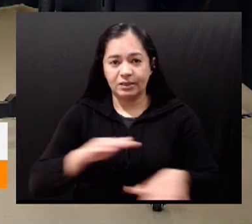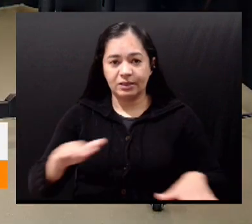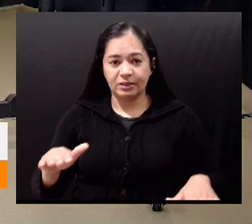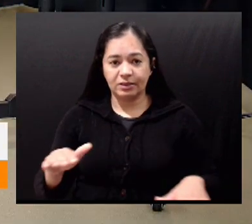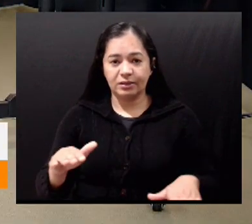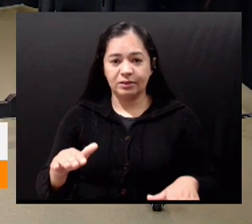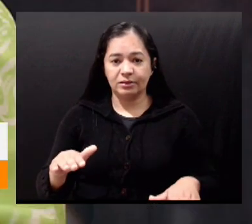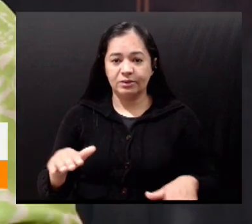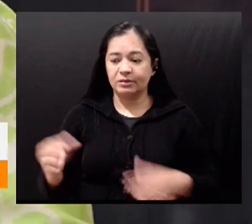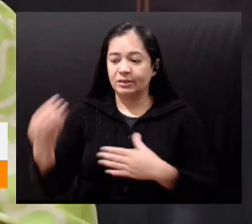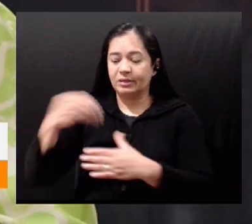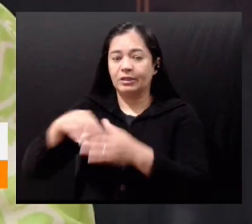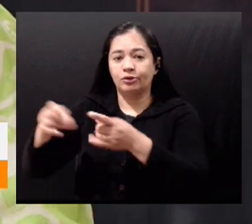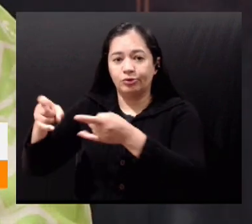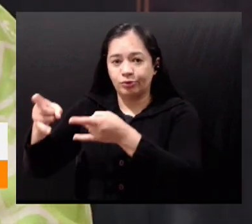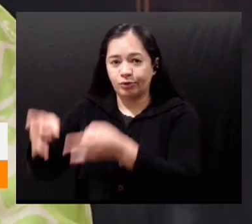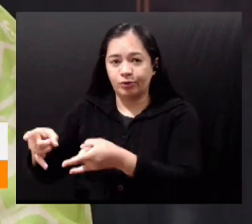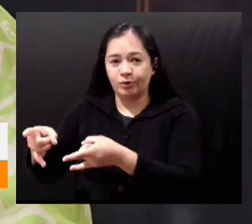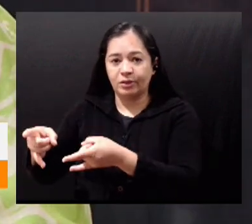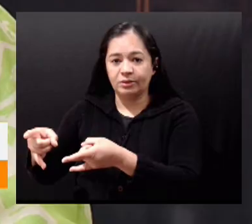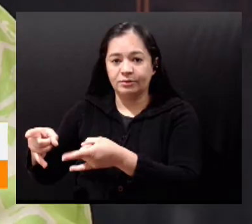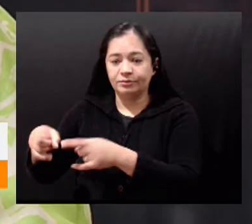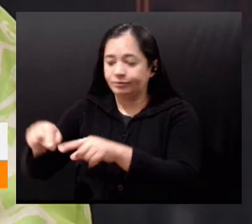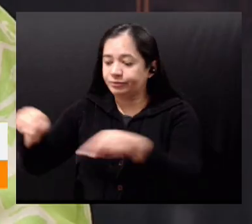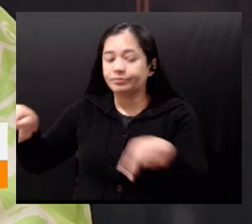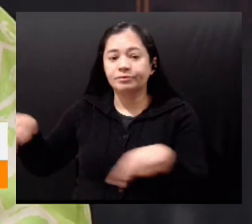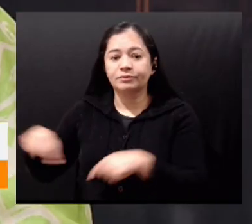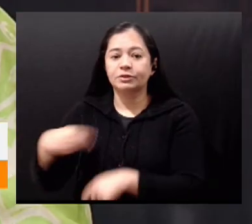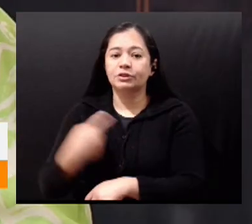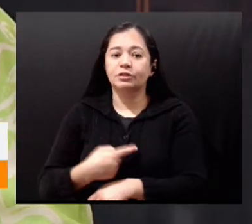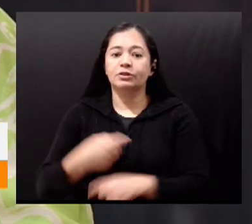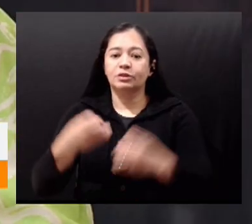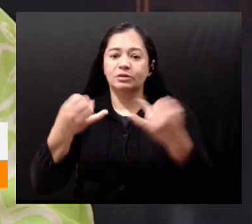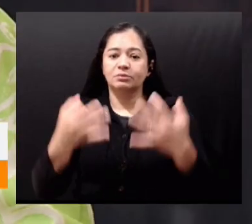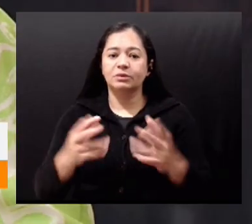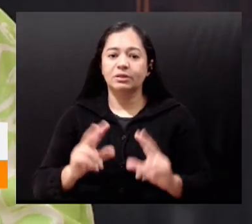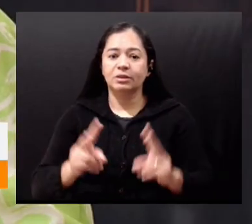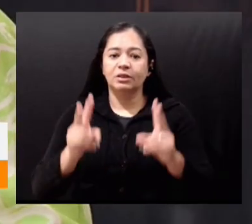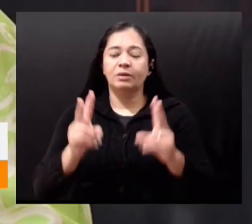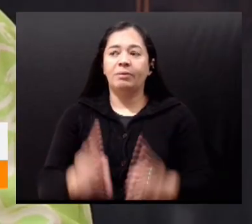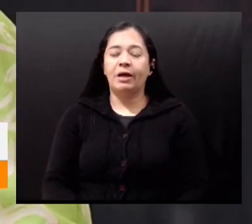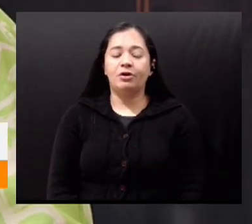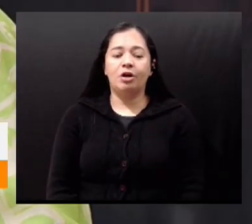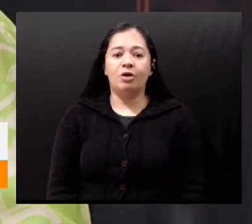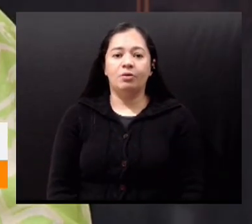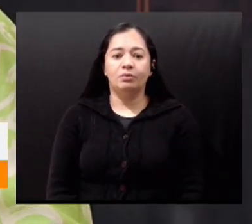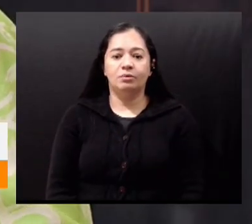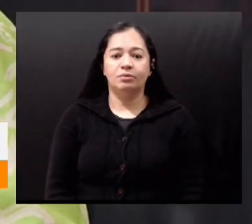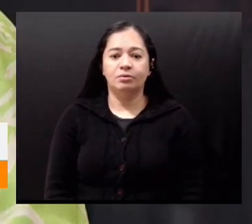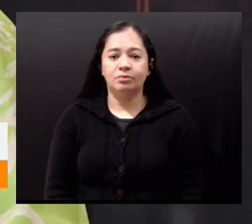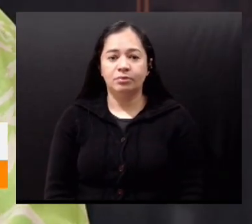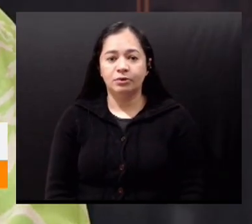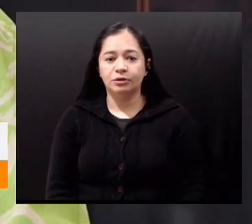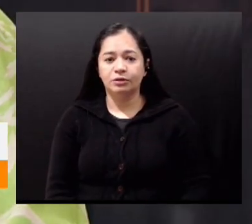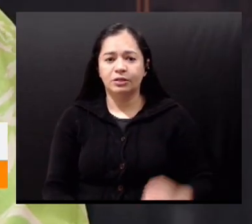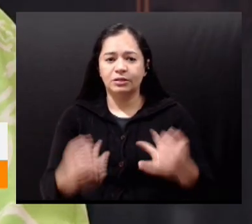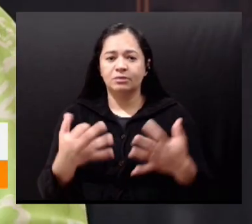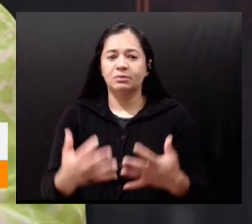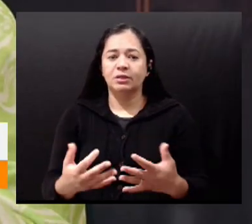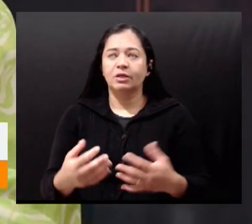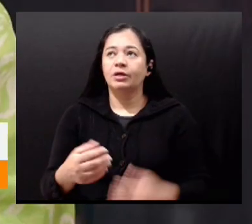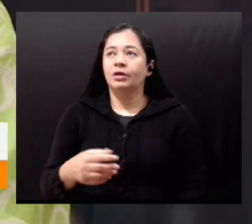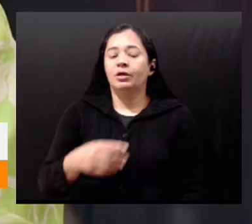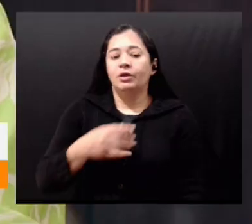né. Nós falamos o tempo todo da ansiedade da rotina do trânsito, que a Ruba Isso. trouxe para